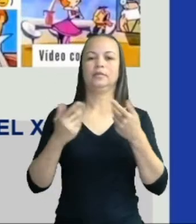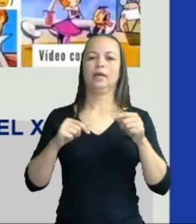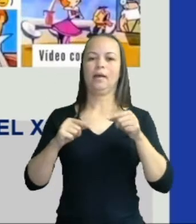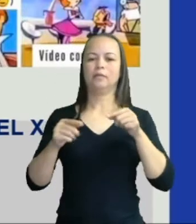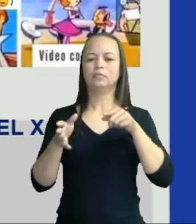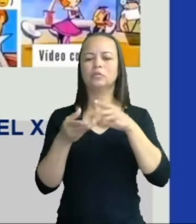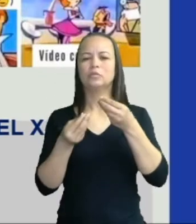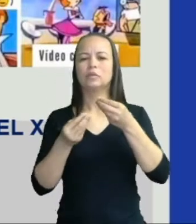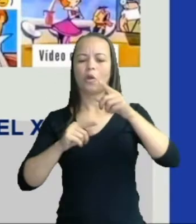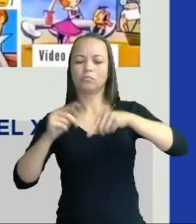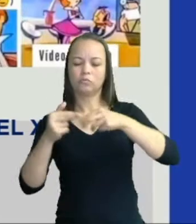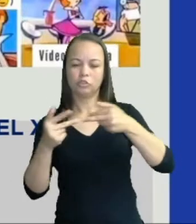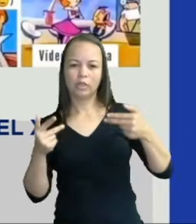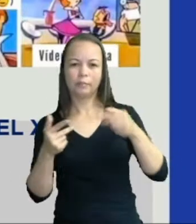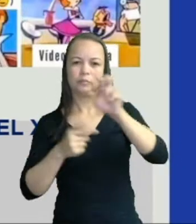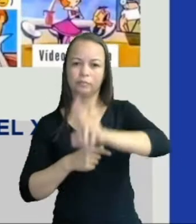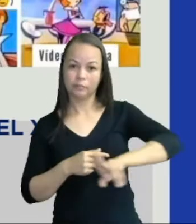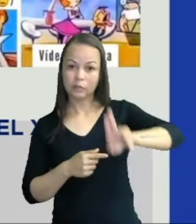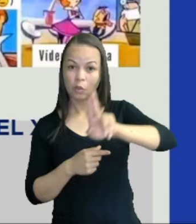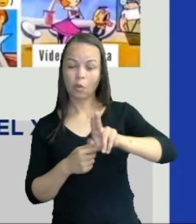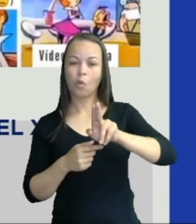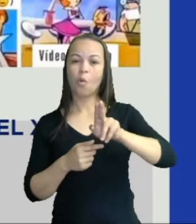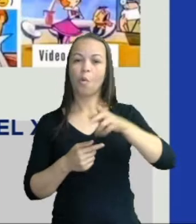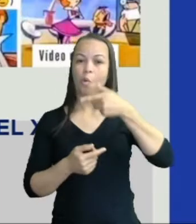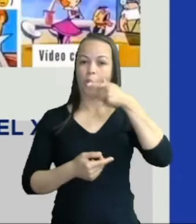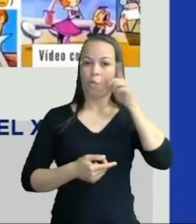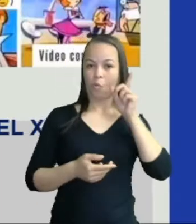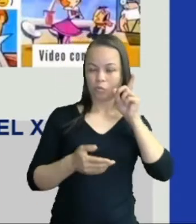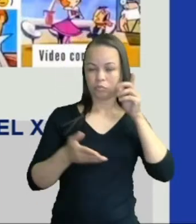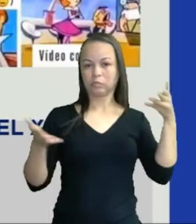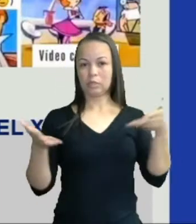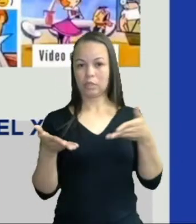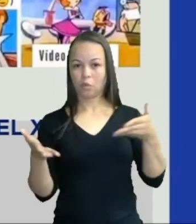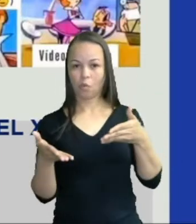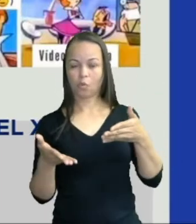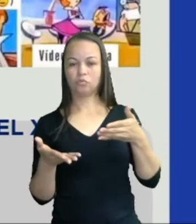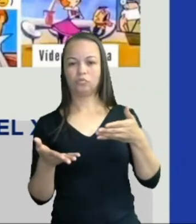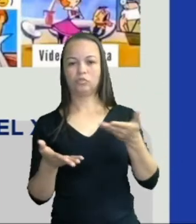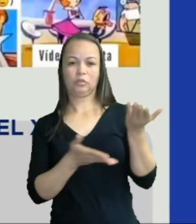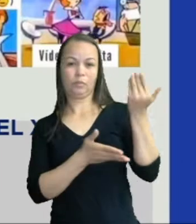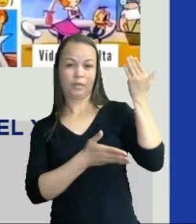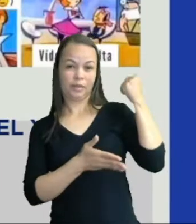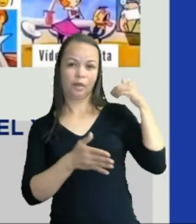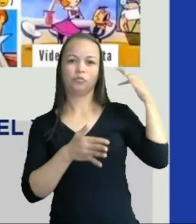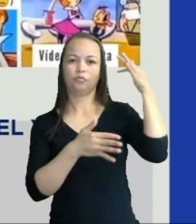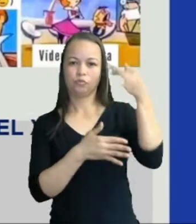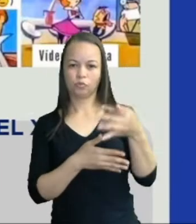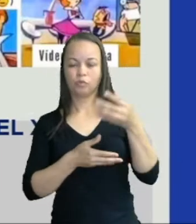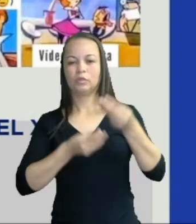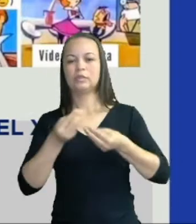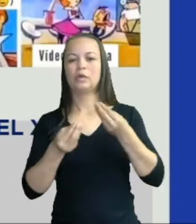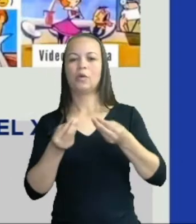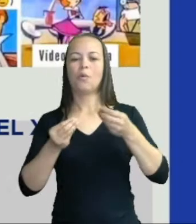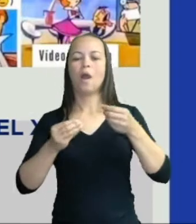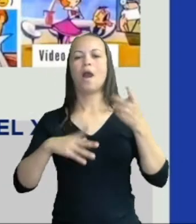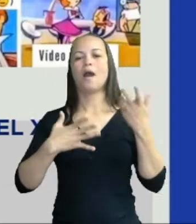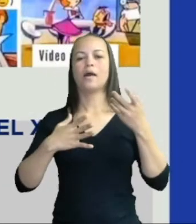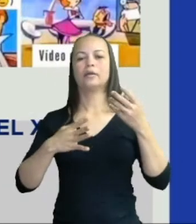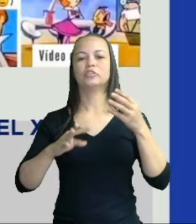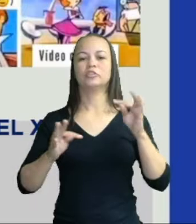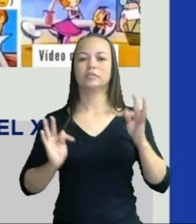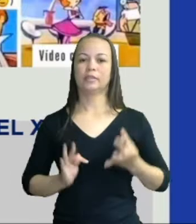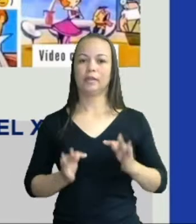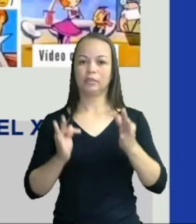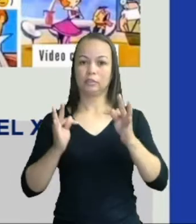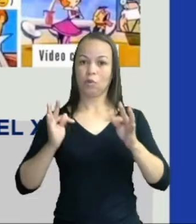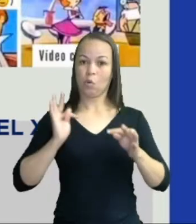Comparações entre os objetos usados ontem e hoje. Observar os avanços e tecnologias usadas para a